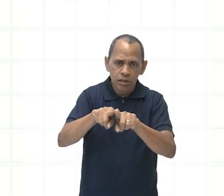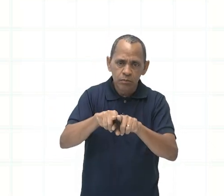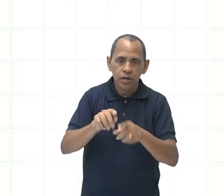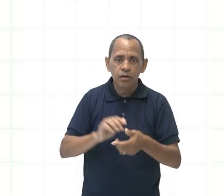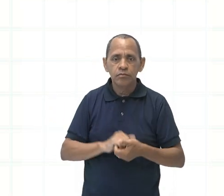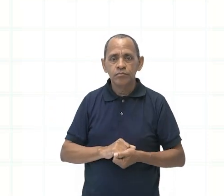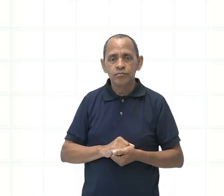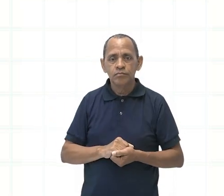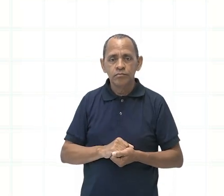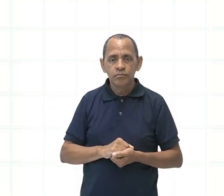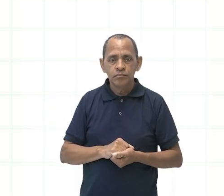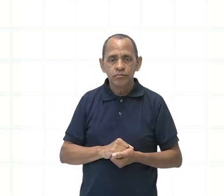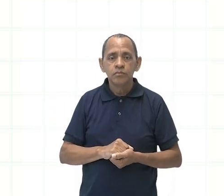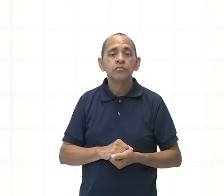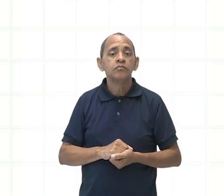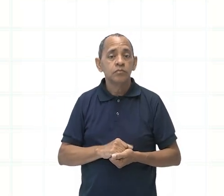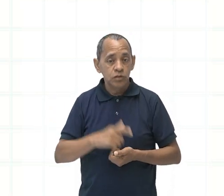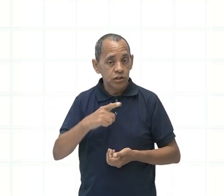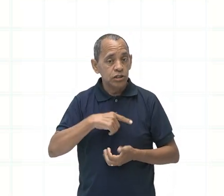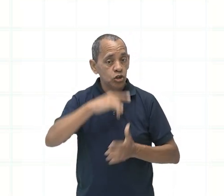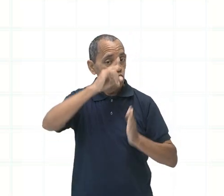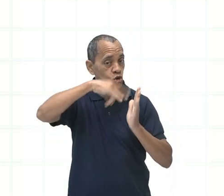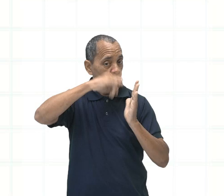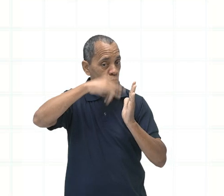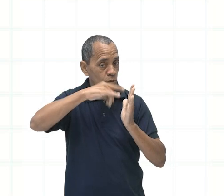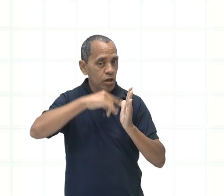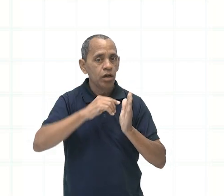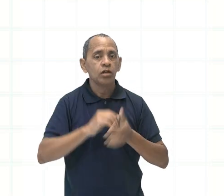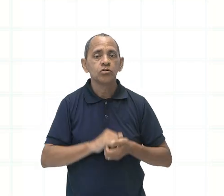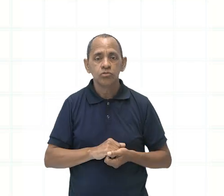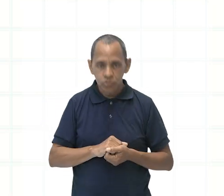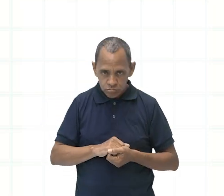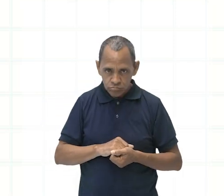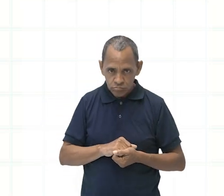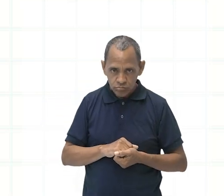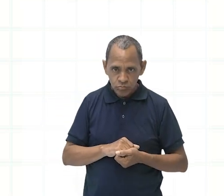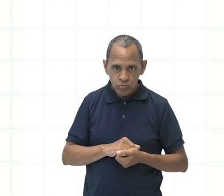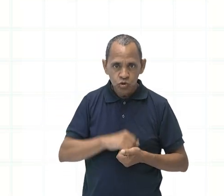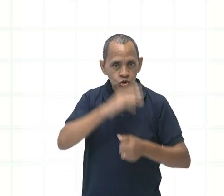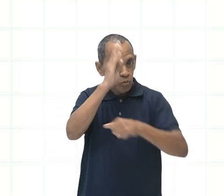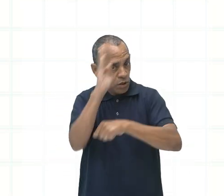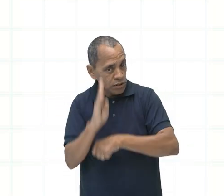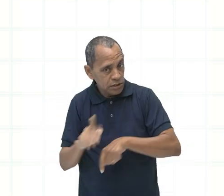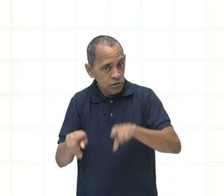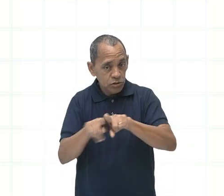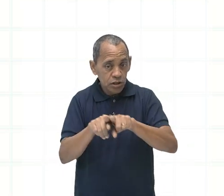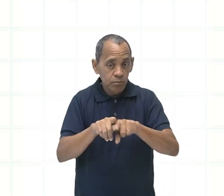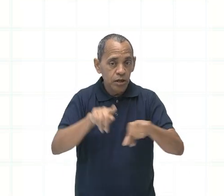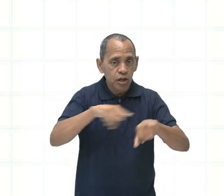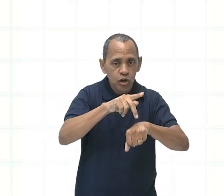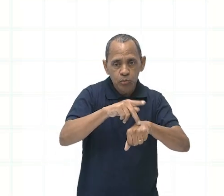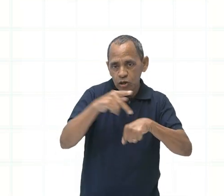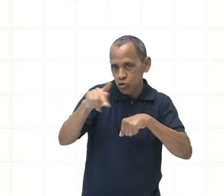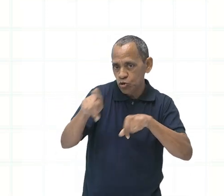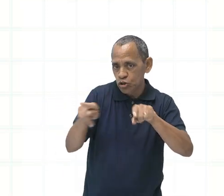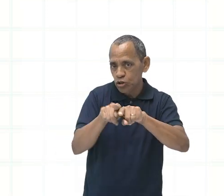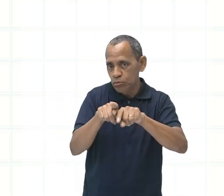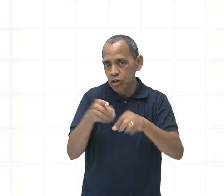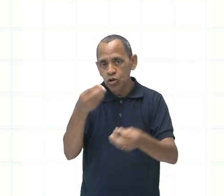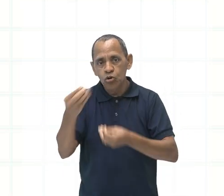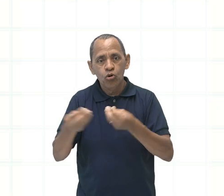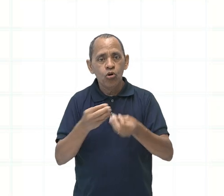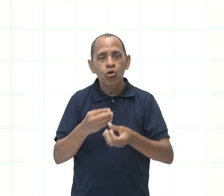pessoa, enfim. No caso aí, segundo afirmam documentos nacionais e internacionais. Então, essa minha